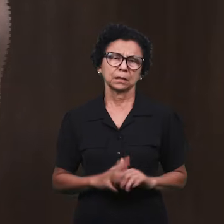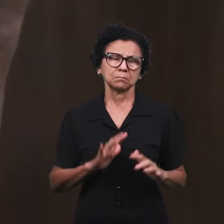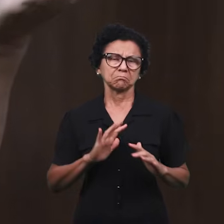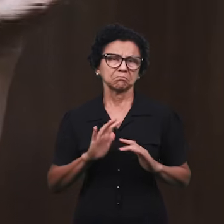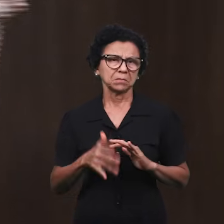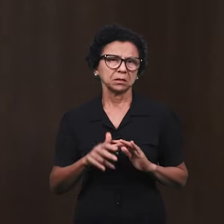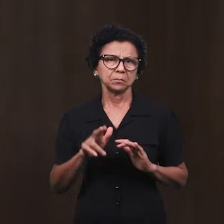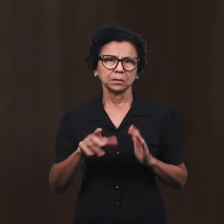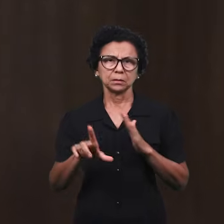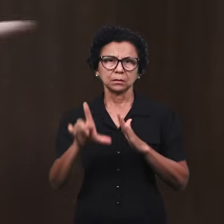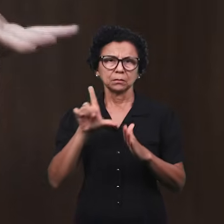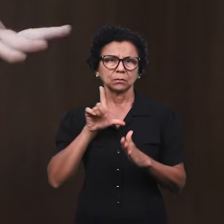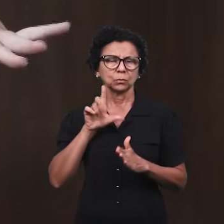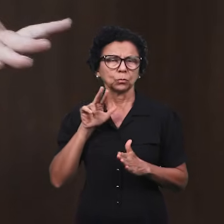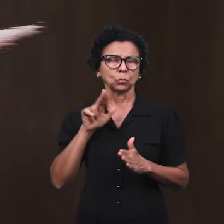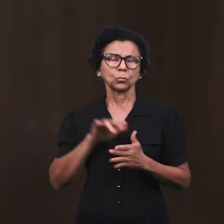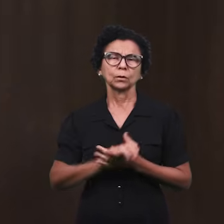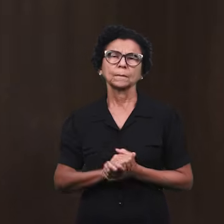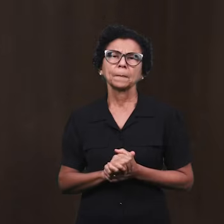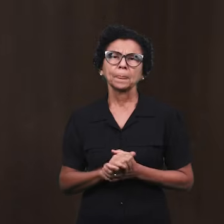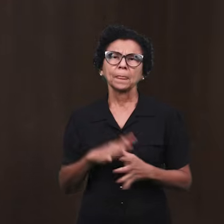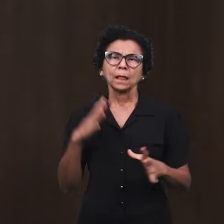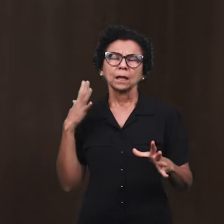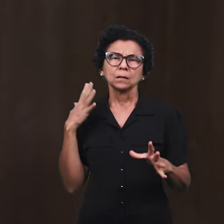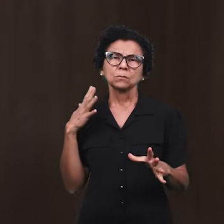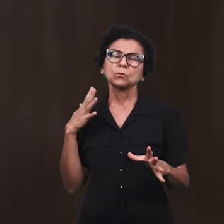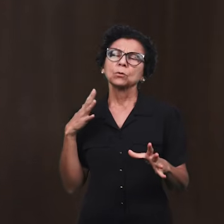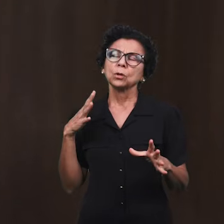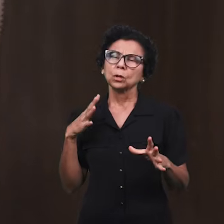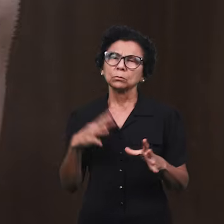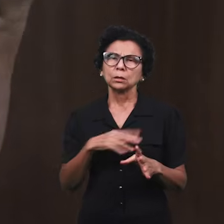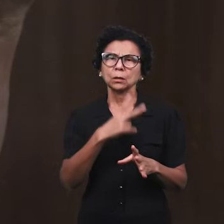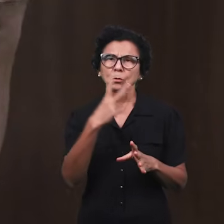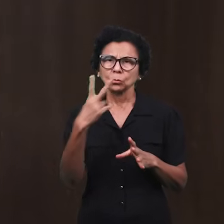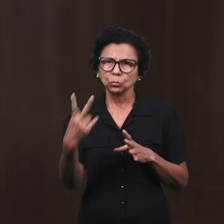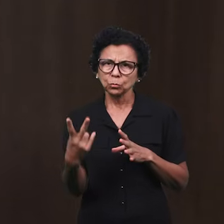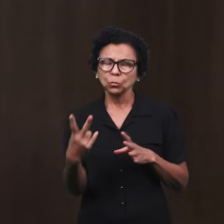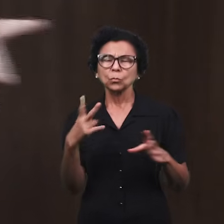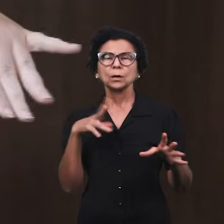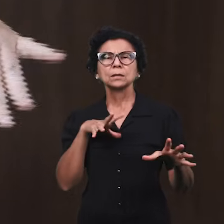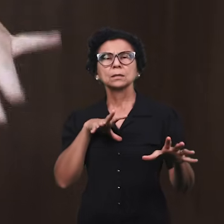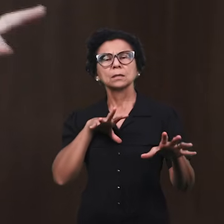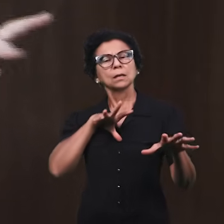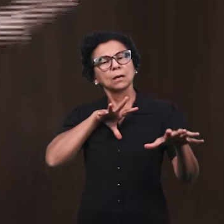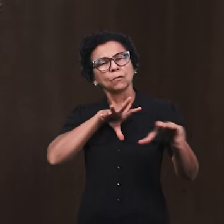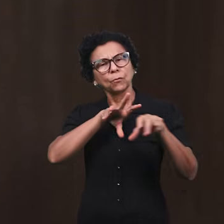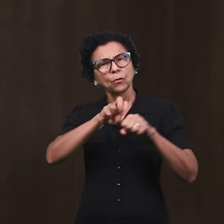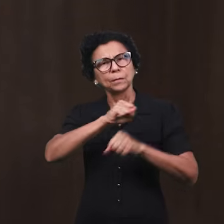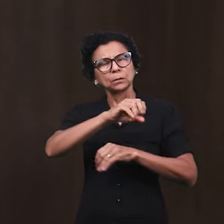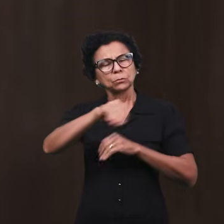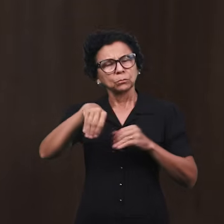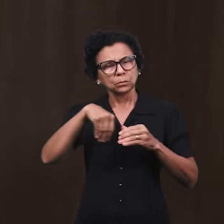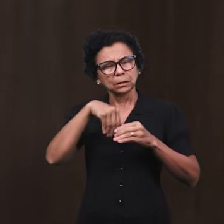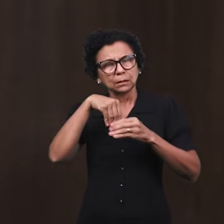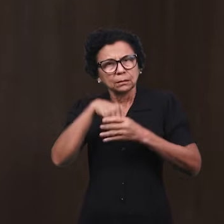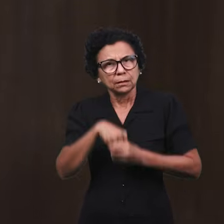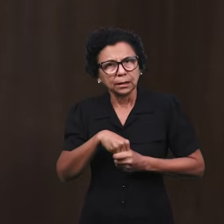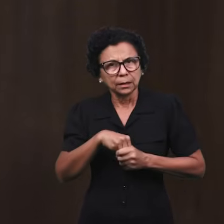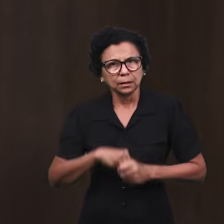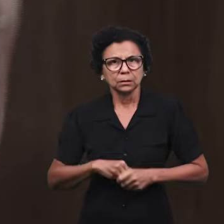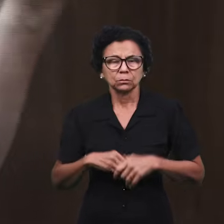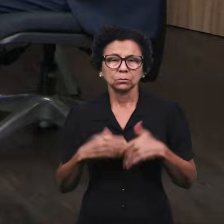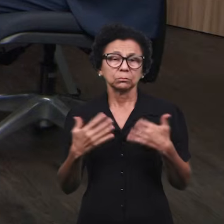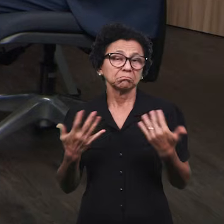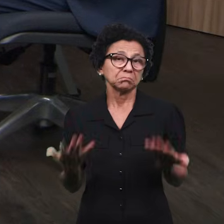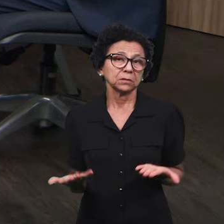formada em petróleo e gás, ó, tem nada a ver uma coisa com a outra, né? Sou formada em licenciatura em Química, que também tem nada a ver uma coisa com a outra. Então, assim, trabalhei